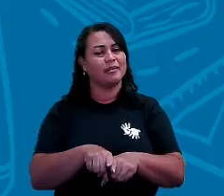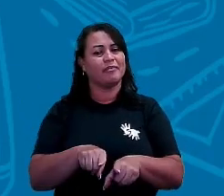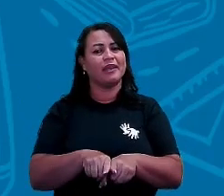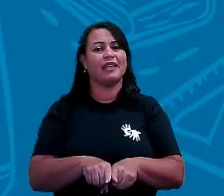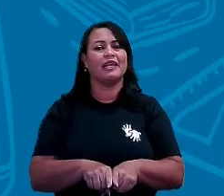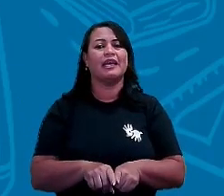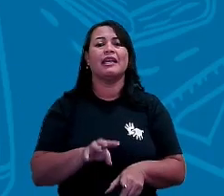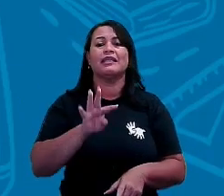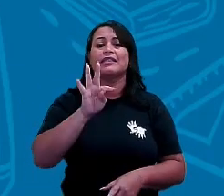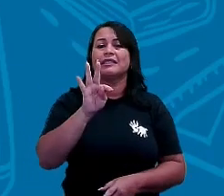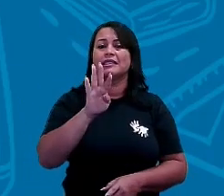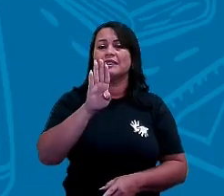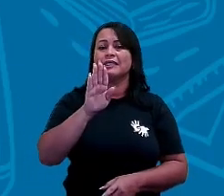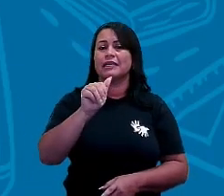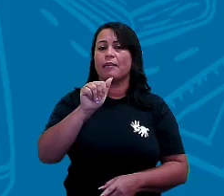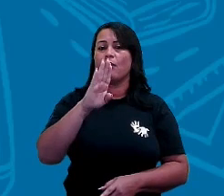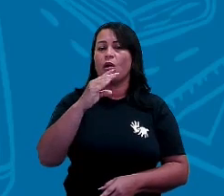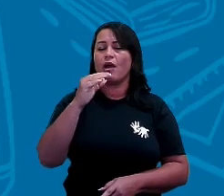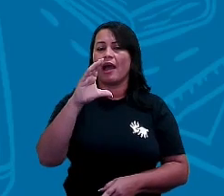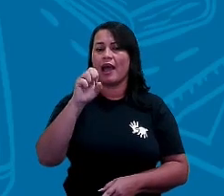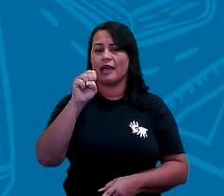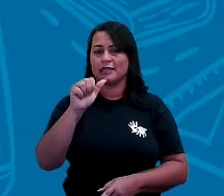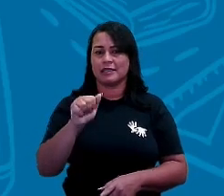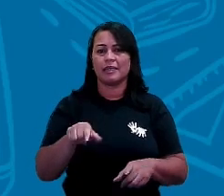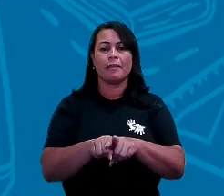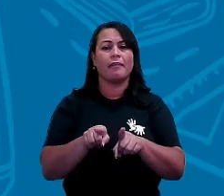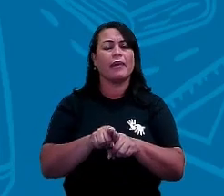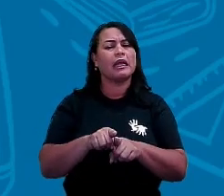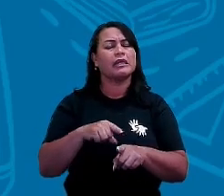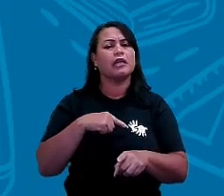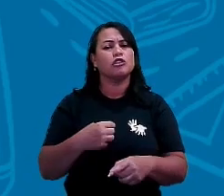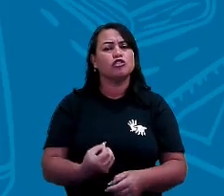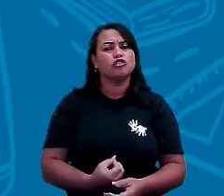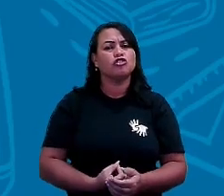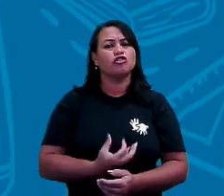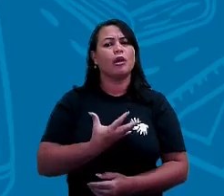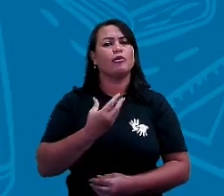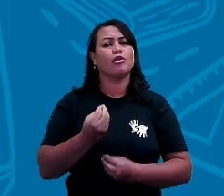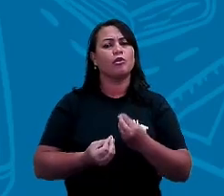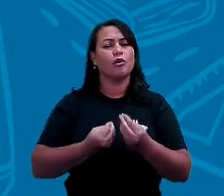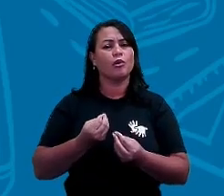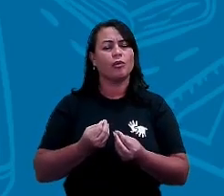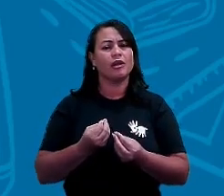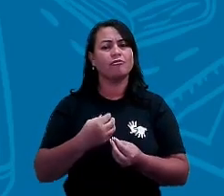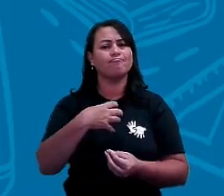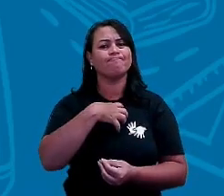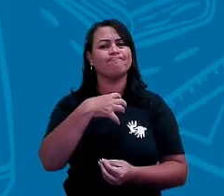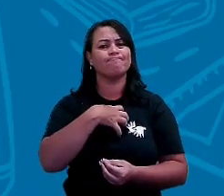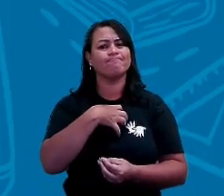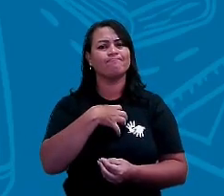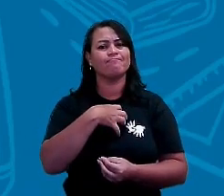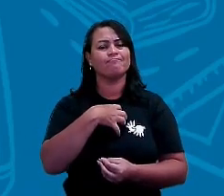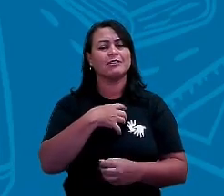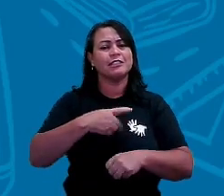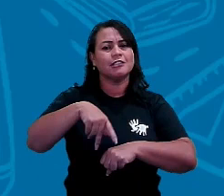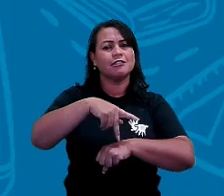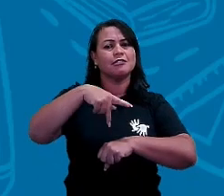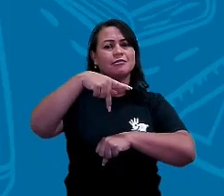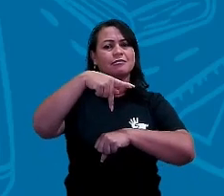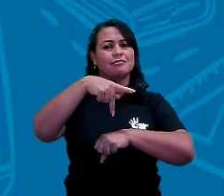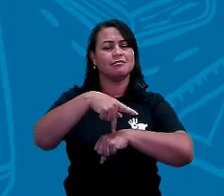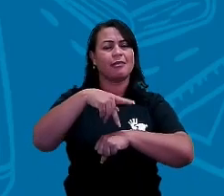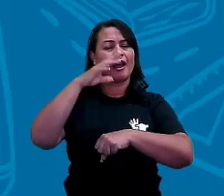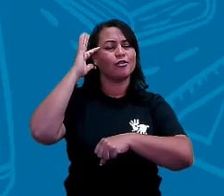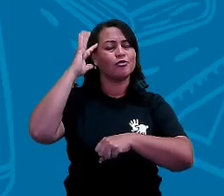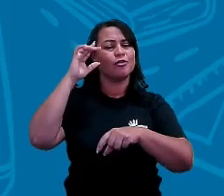em Tabocas, germinou em nossa gente o sentimento nativista e de pátria. Ali, originou-se o embrião